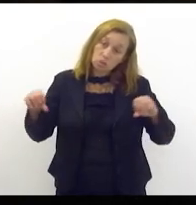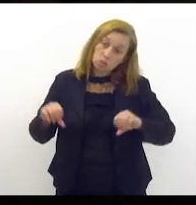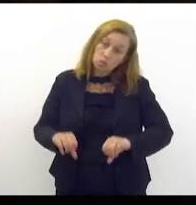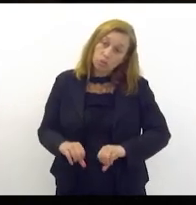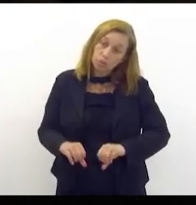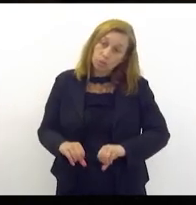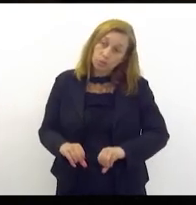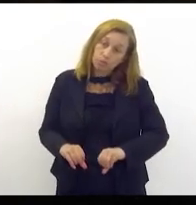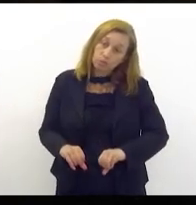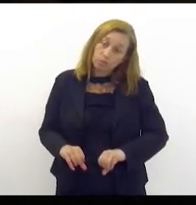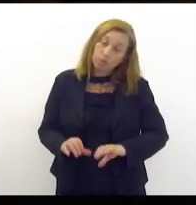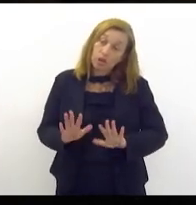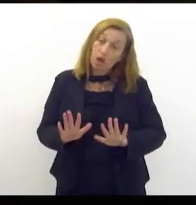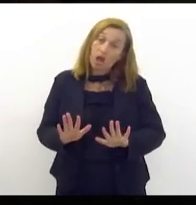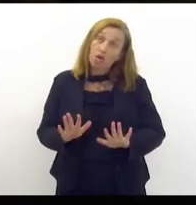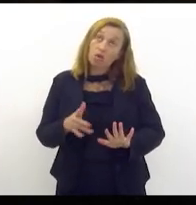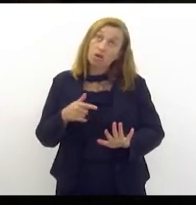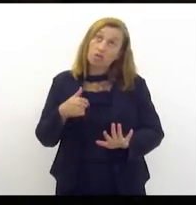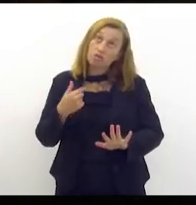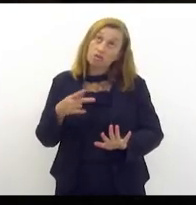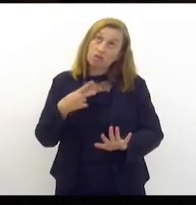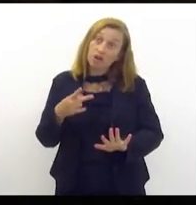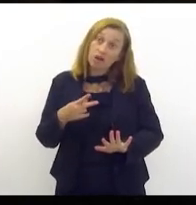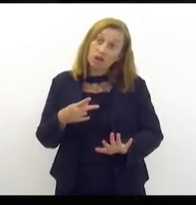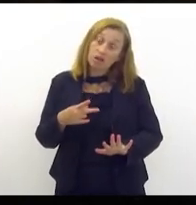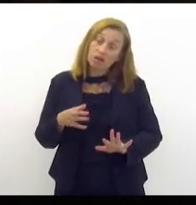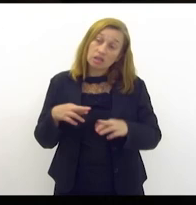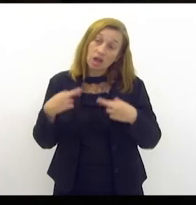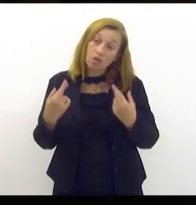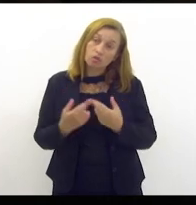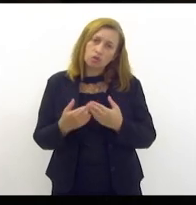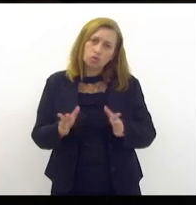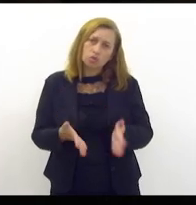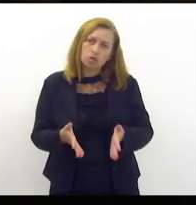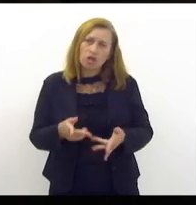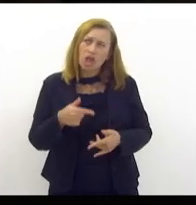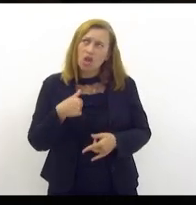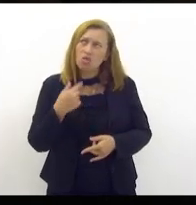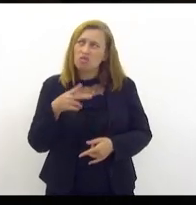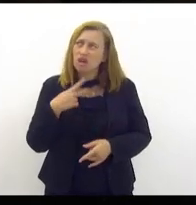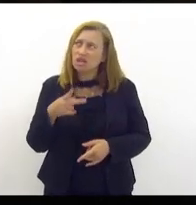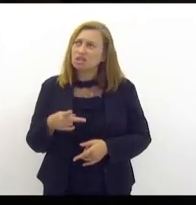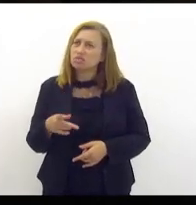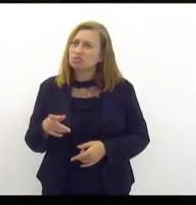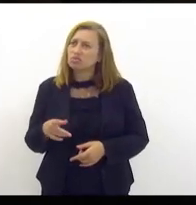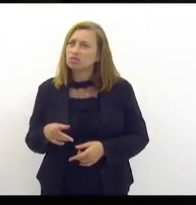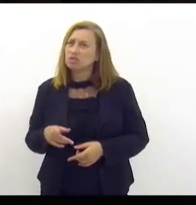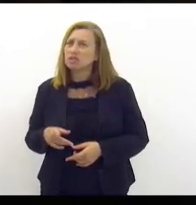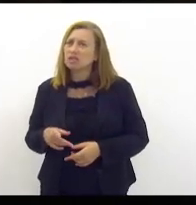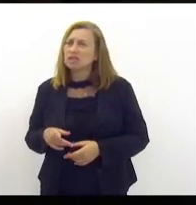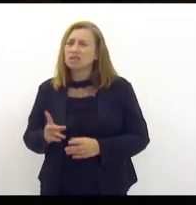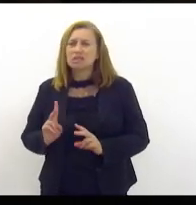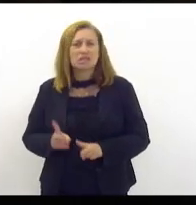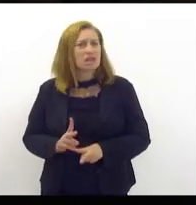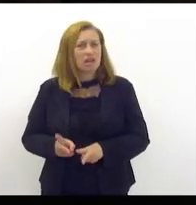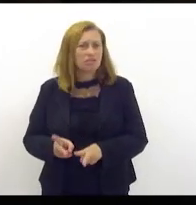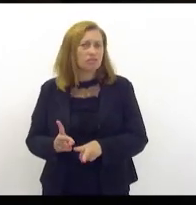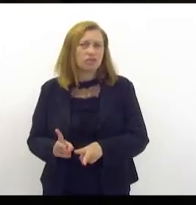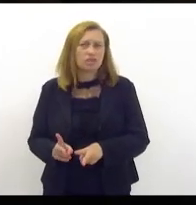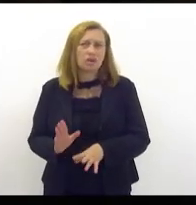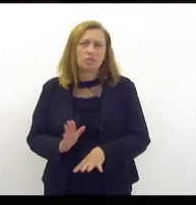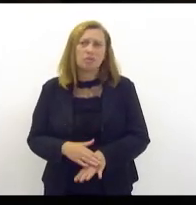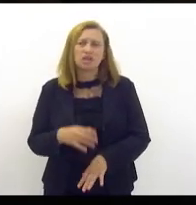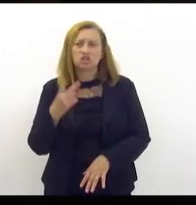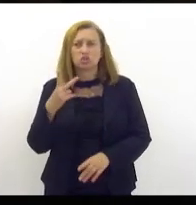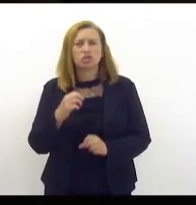poço. Agora, venho dizendo, isso foi dito na reunião de hoje, eu venho dizendo isso seguidamente há mais